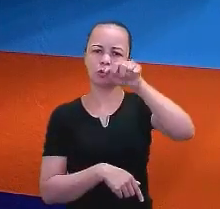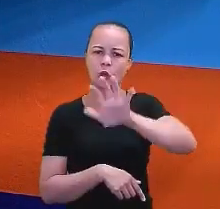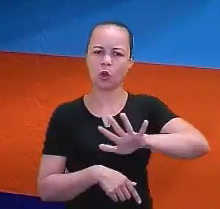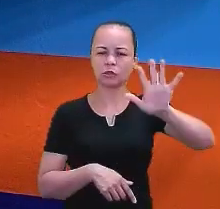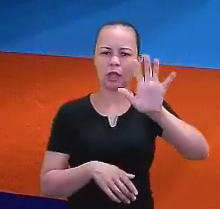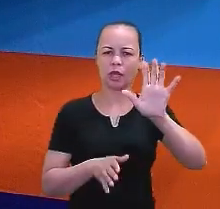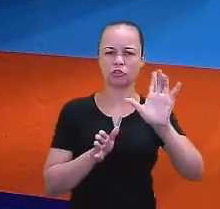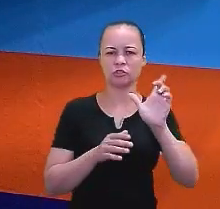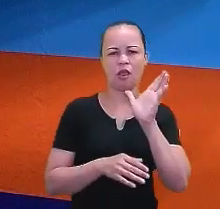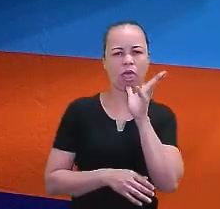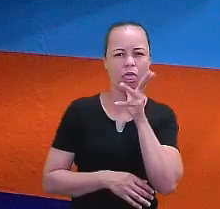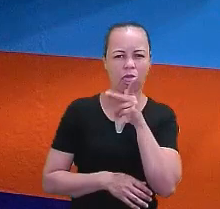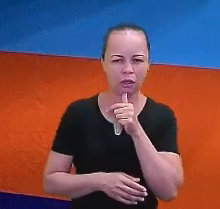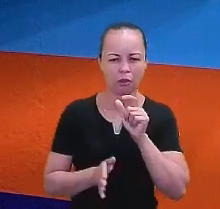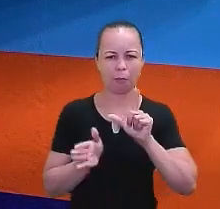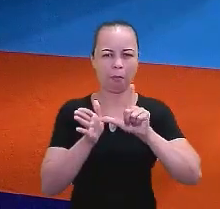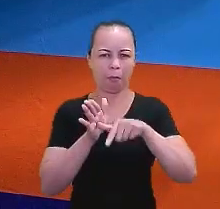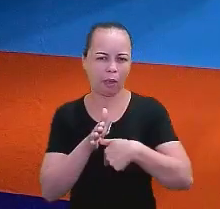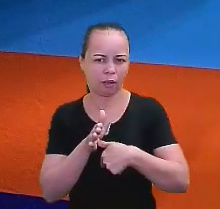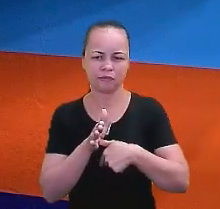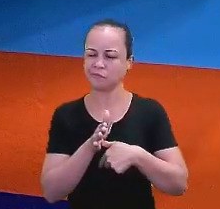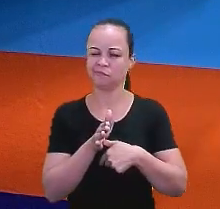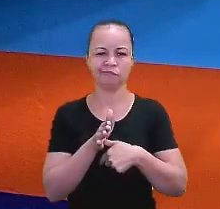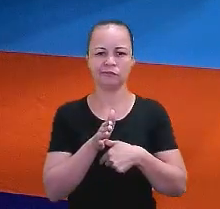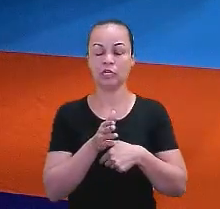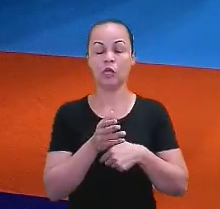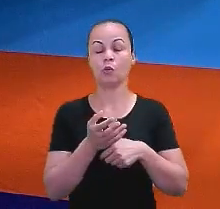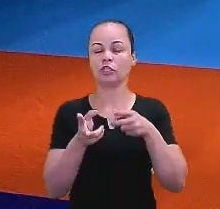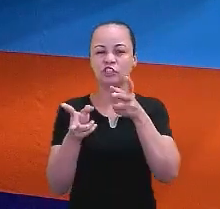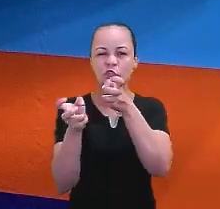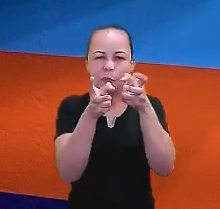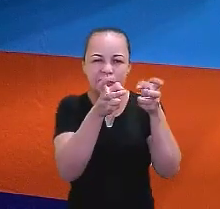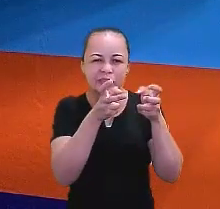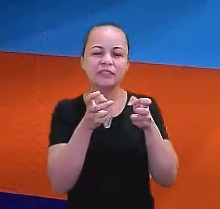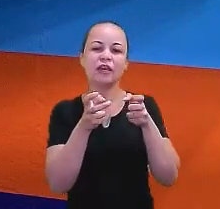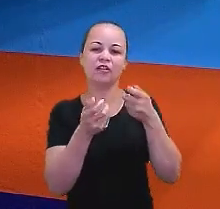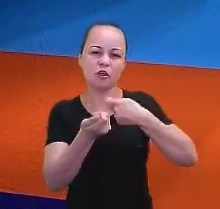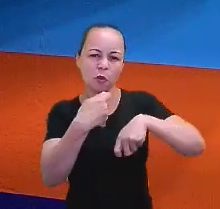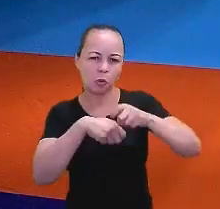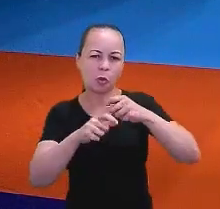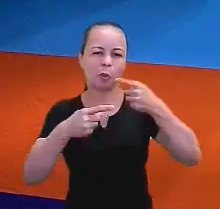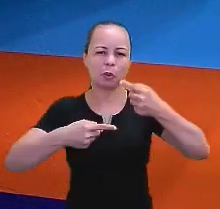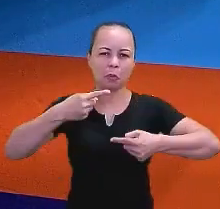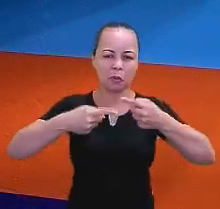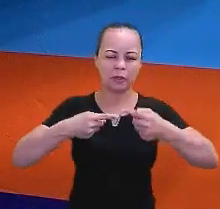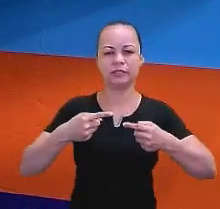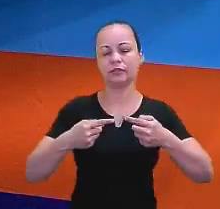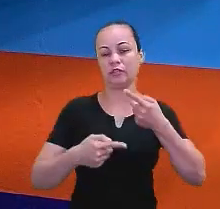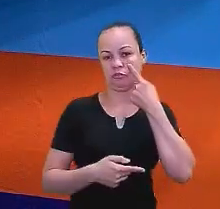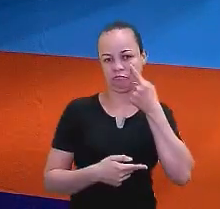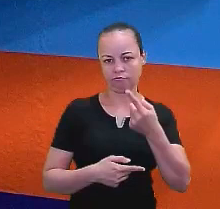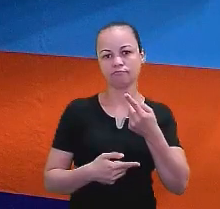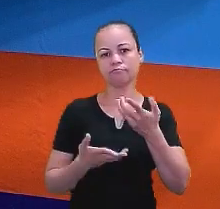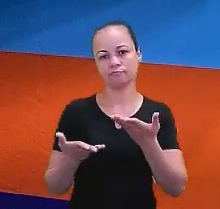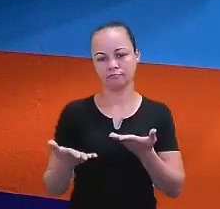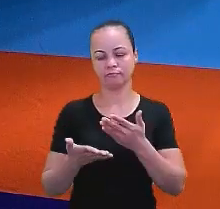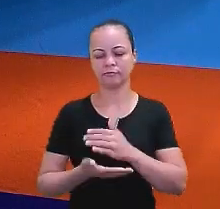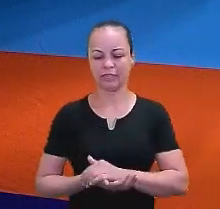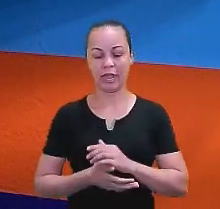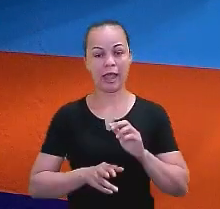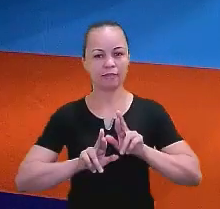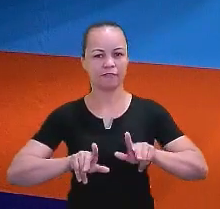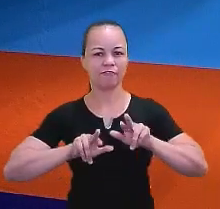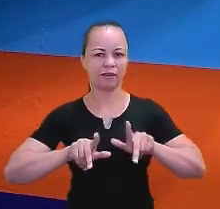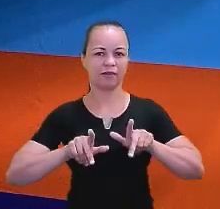isso que a gente, quando vai observar geograficamente, economicamente e politicamente, nós vemos.